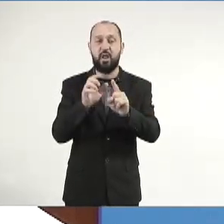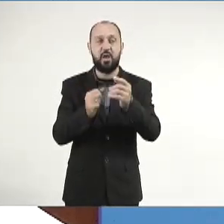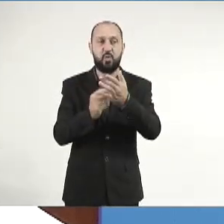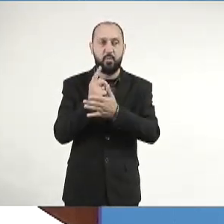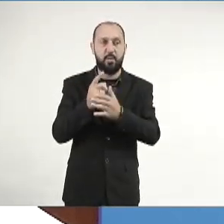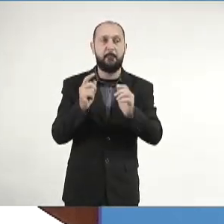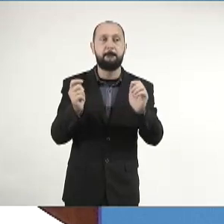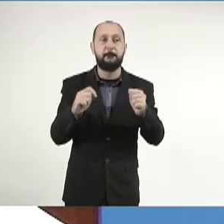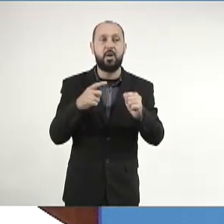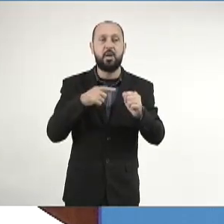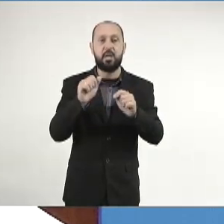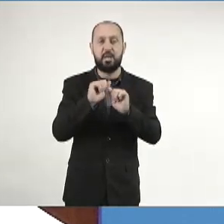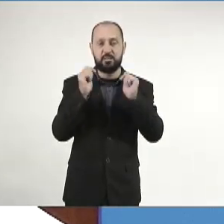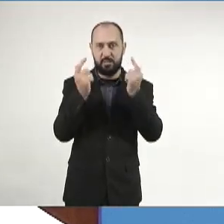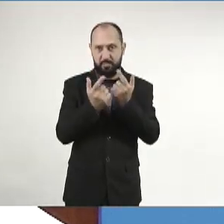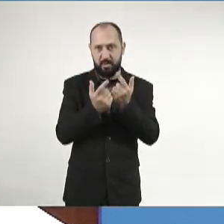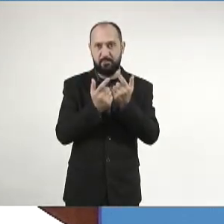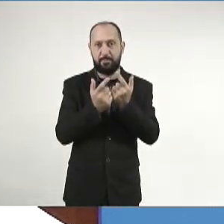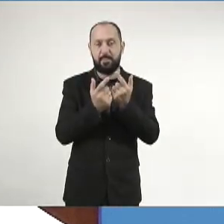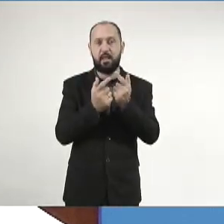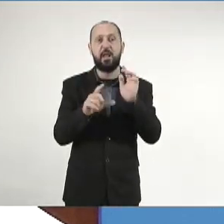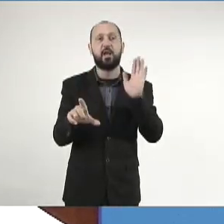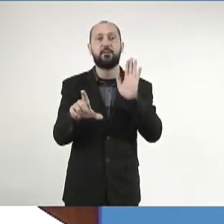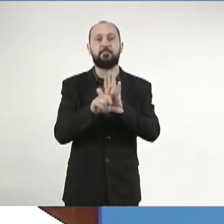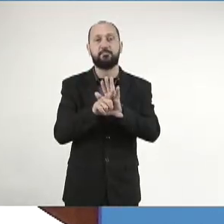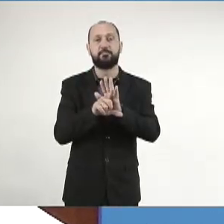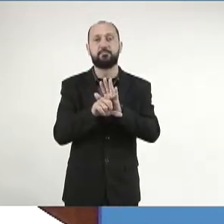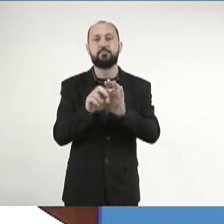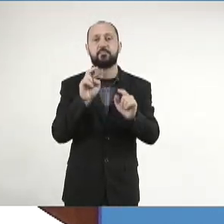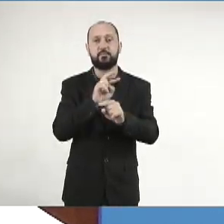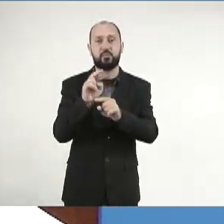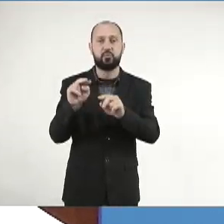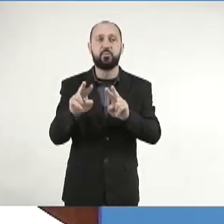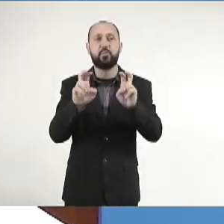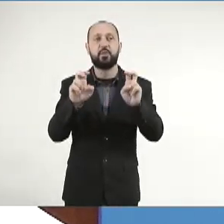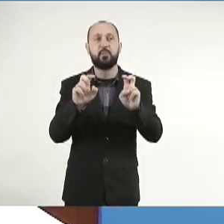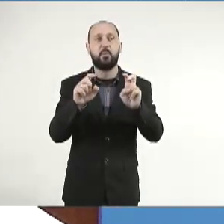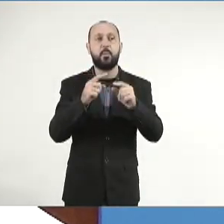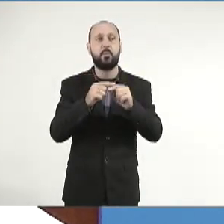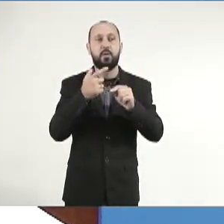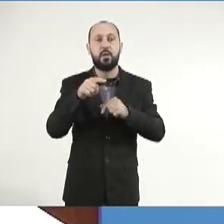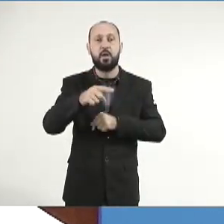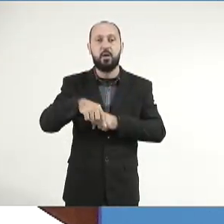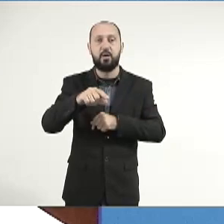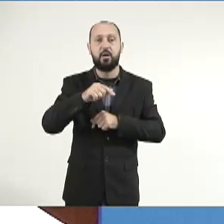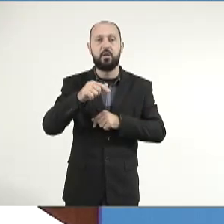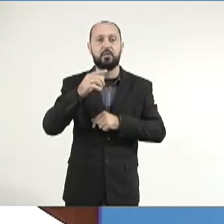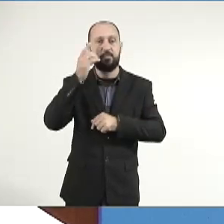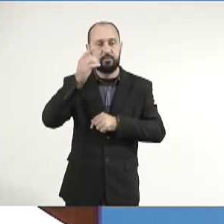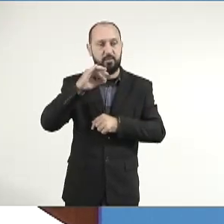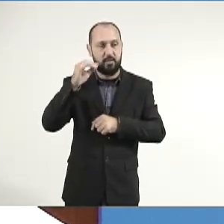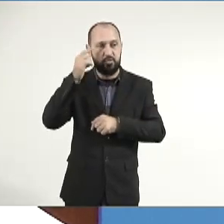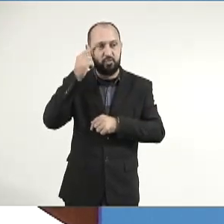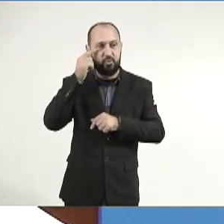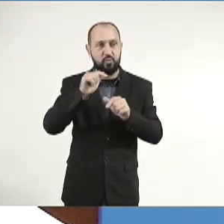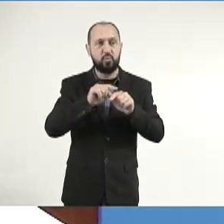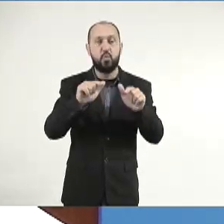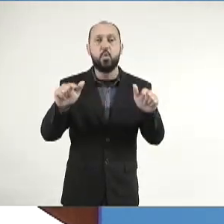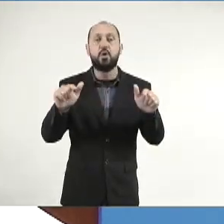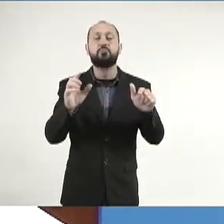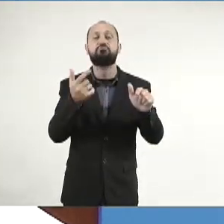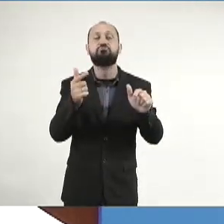consumidor, que a Assembleia legisle sobre esse tema, porque é um vácuo, deputado Rachioca, sobre essa